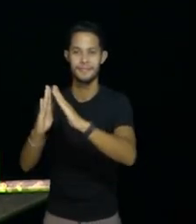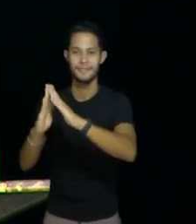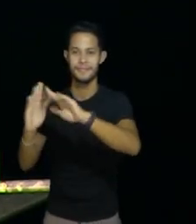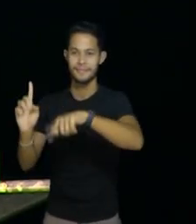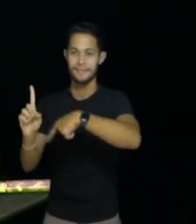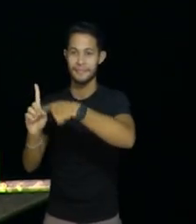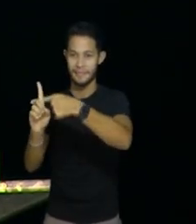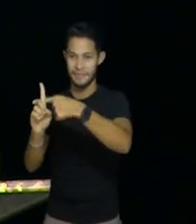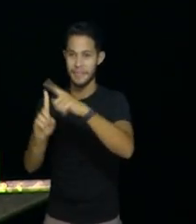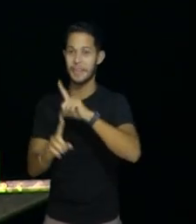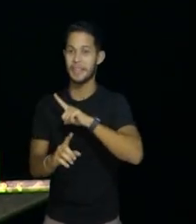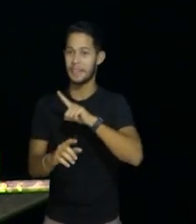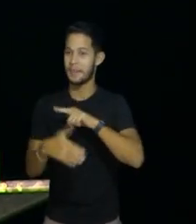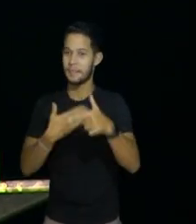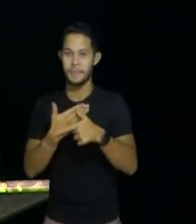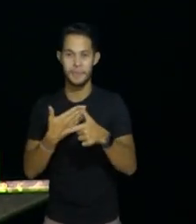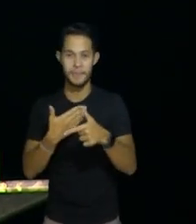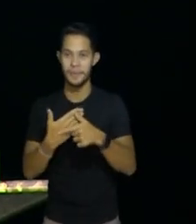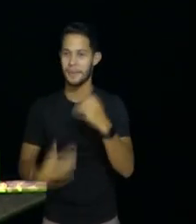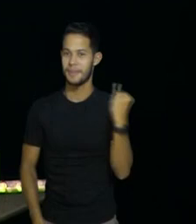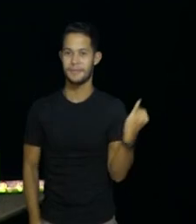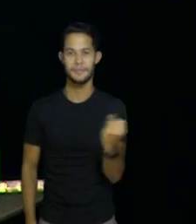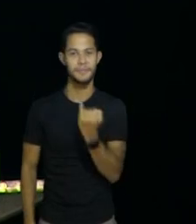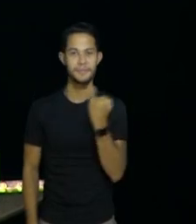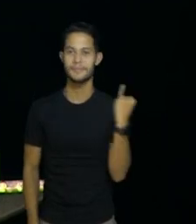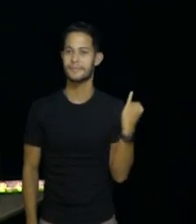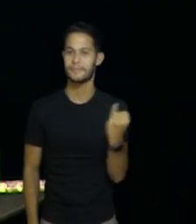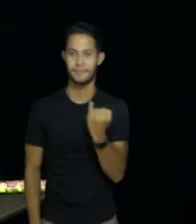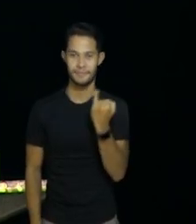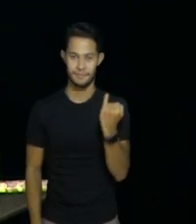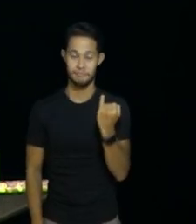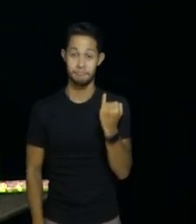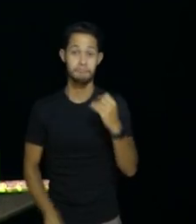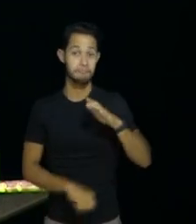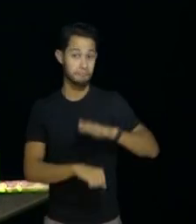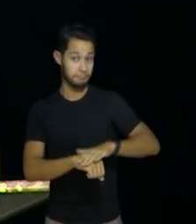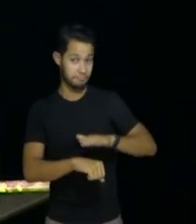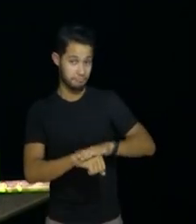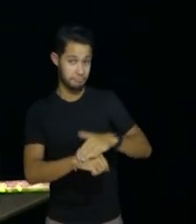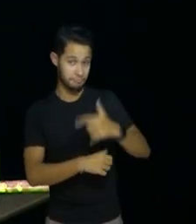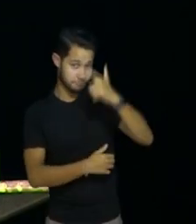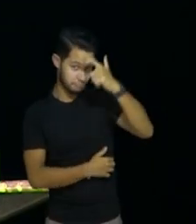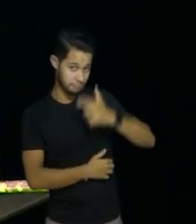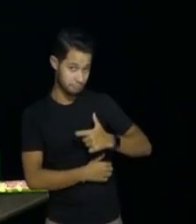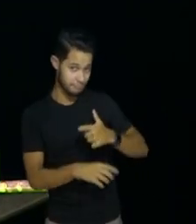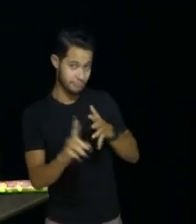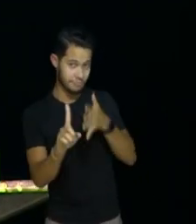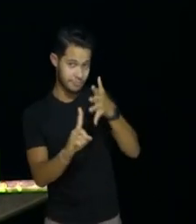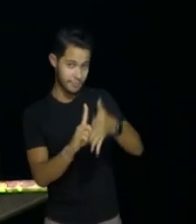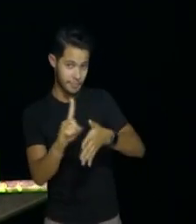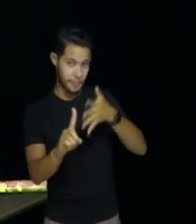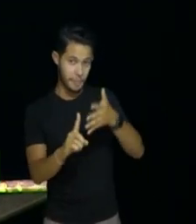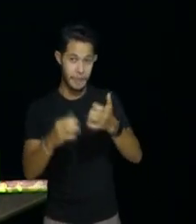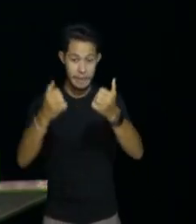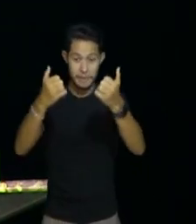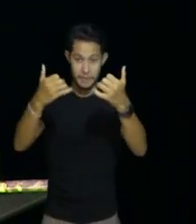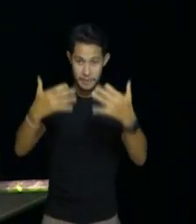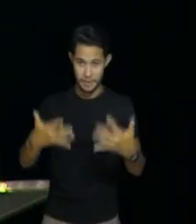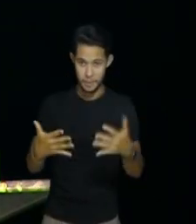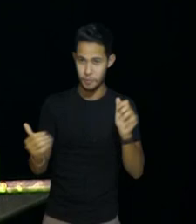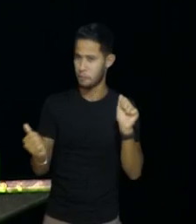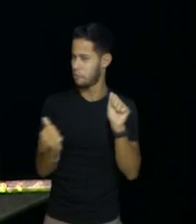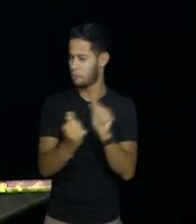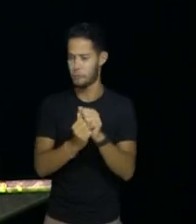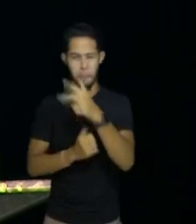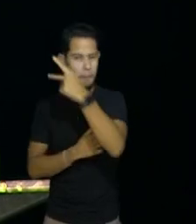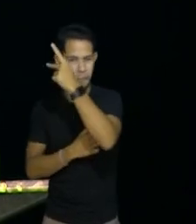um trabalho fundamental junto ao poder público. Eu diria, sempre falo, quando estamos reunidos com o prefeito, os vereadores